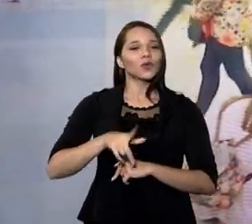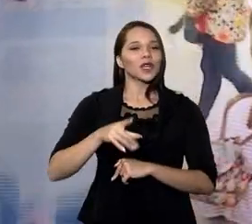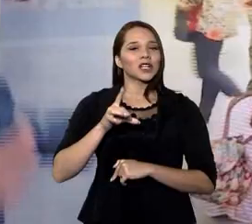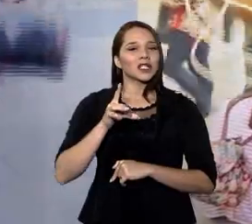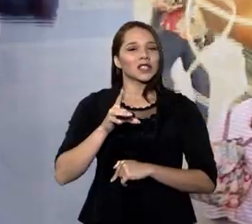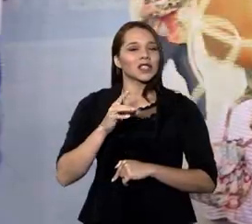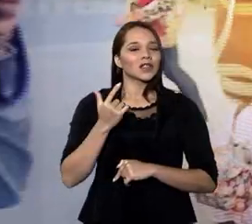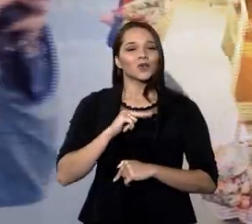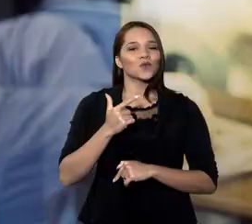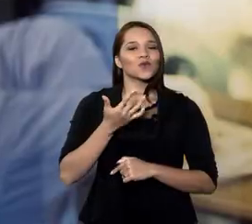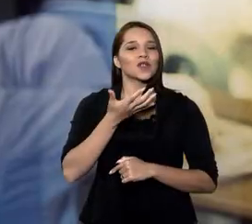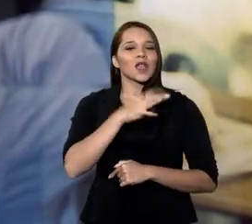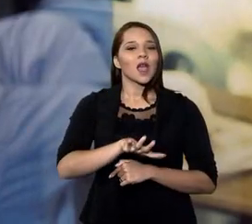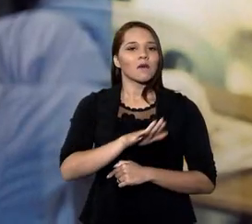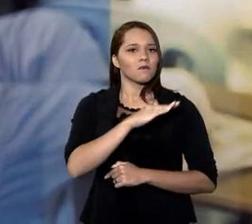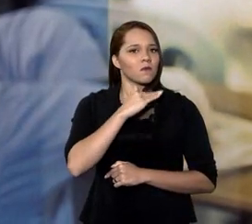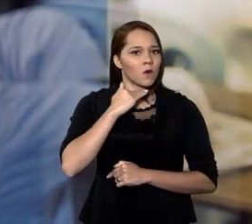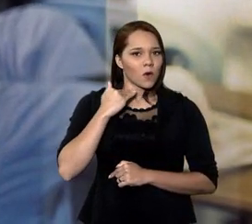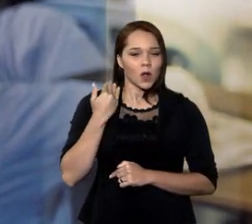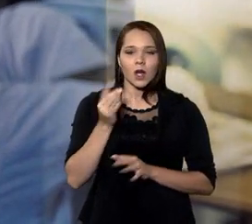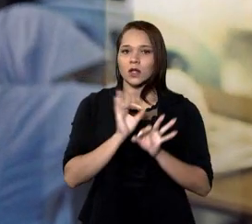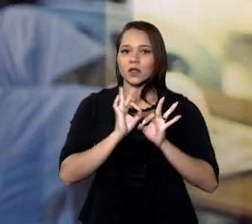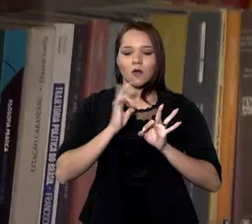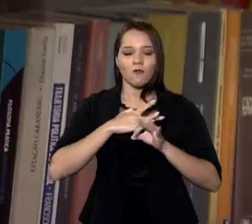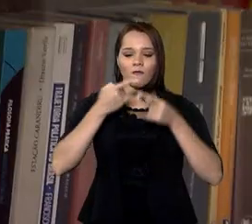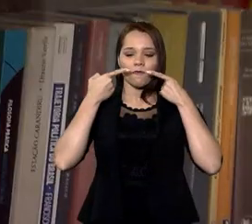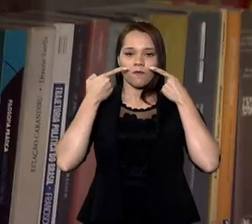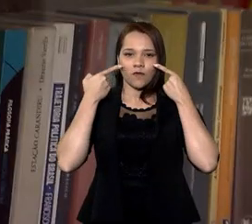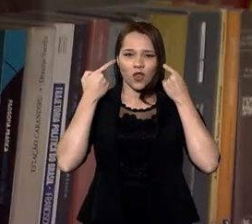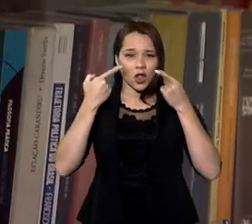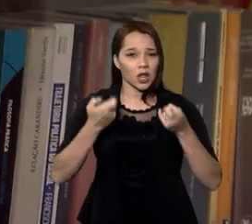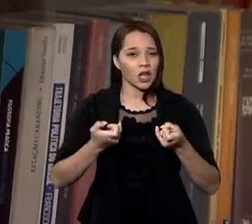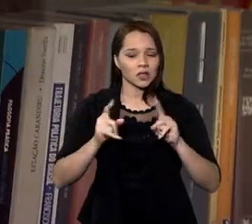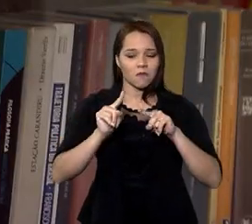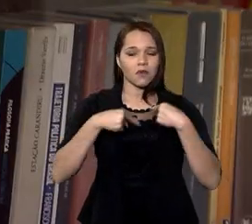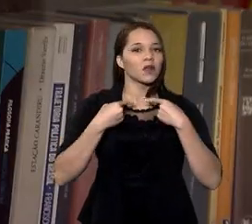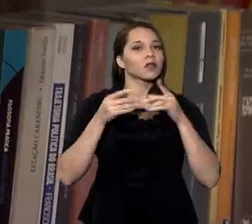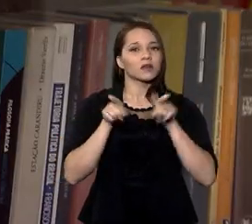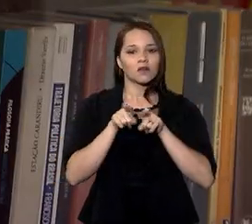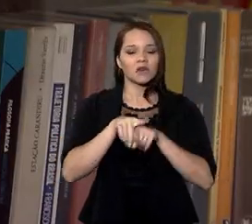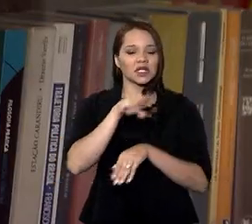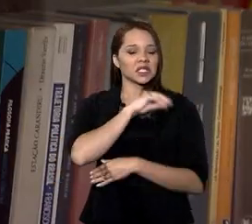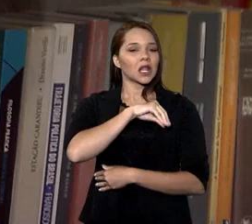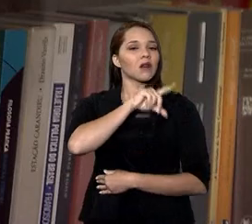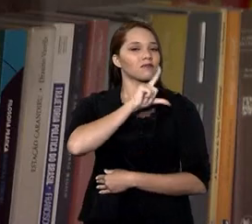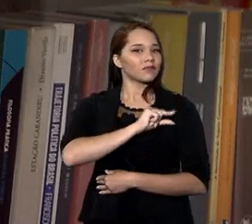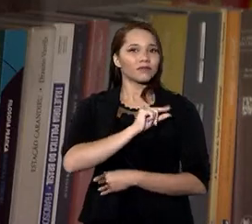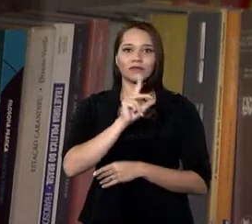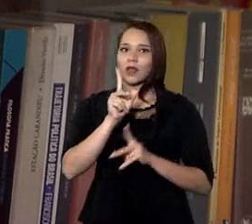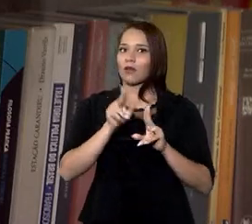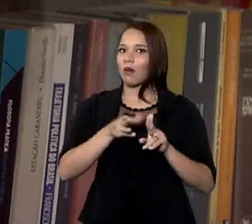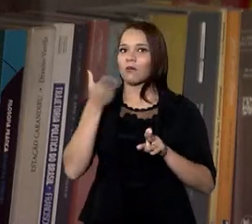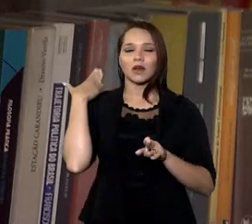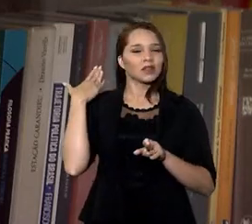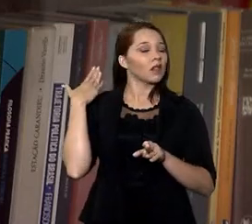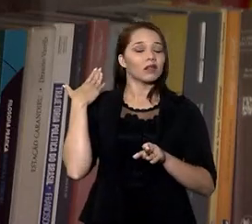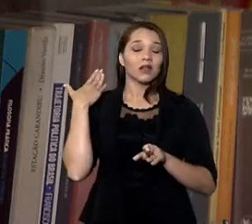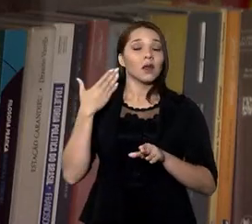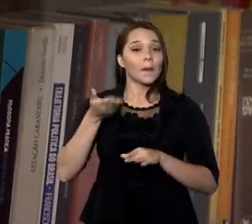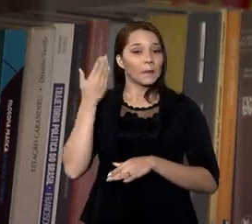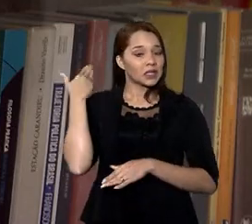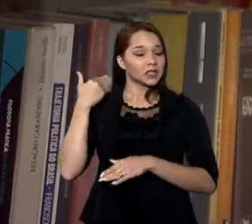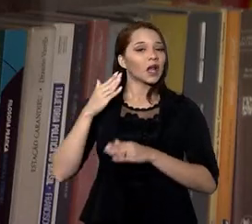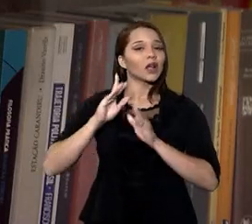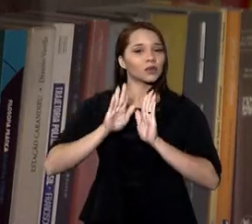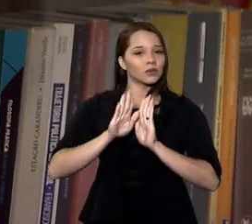dispostas a morrer a sofrer violência e a ganhar menos como como foi no passado passado é um mas o futuro